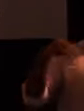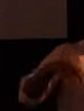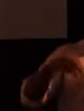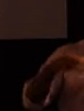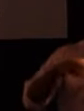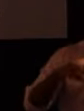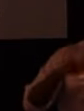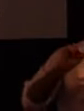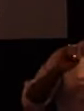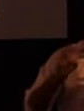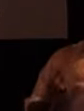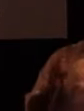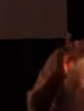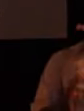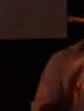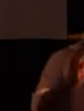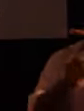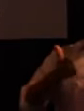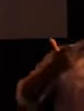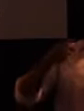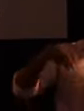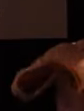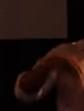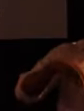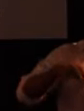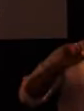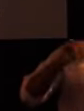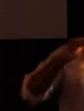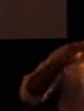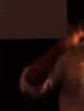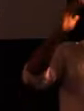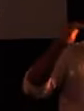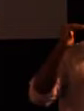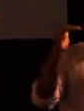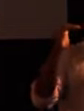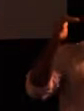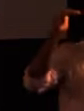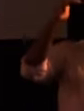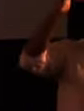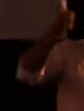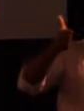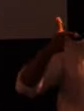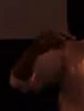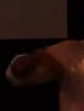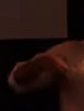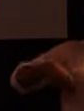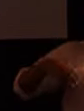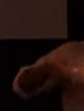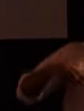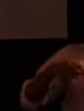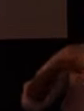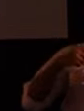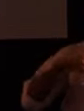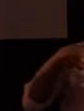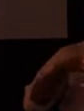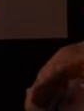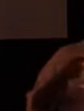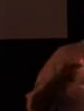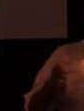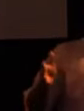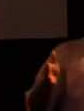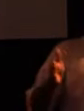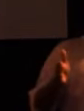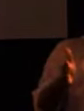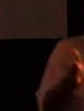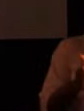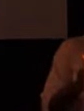12 metros, 4 pavimentos. Superior a 12, os recursos vão aumentando progressivamente e são 30% maior